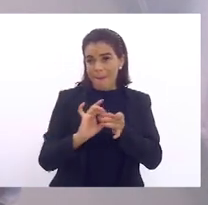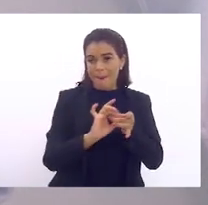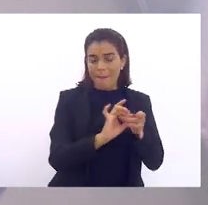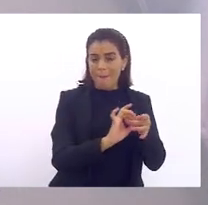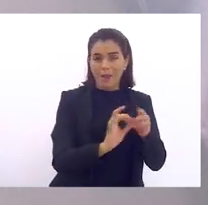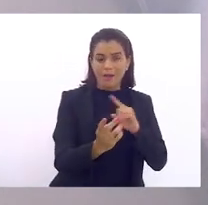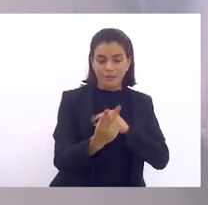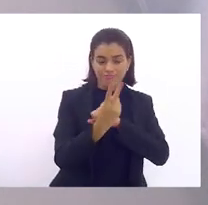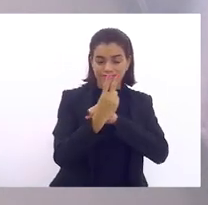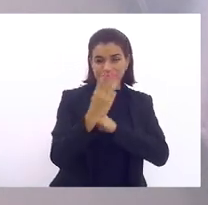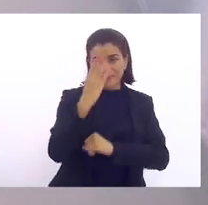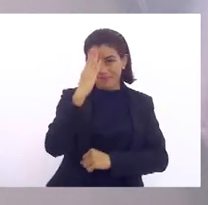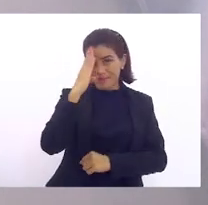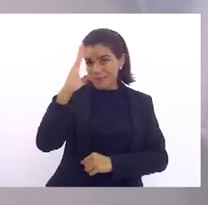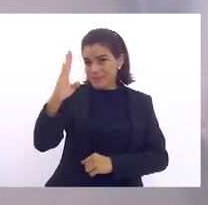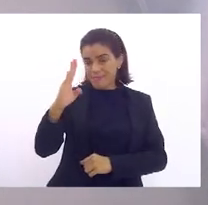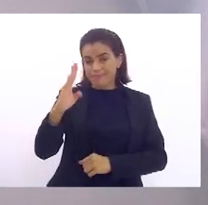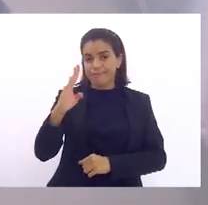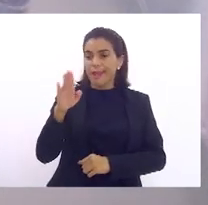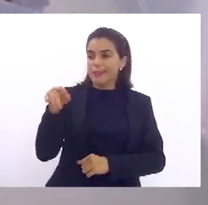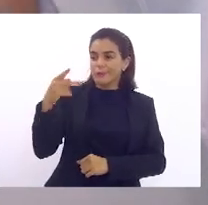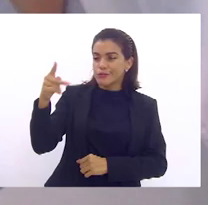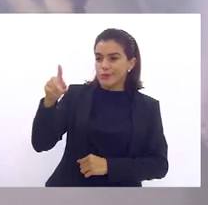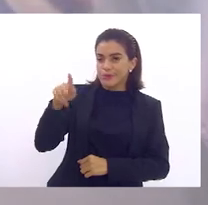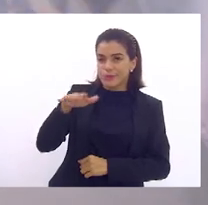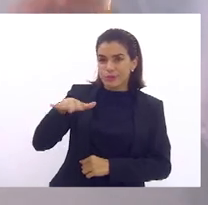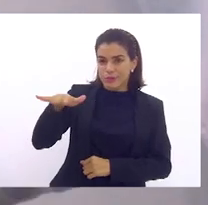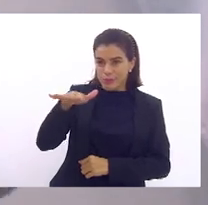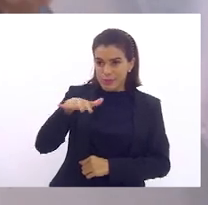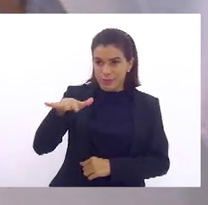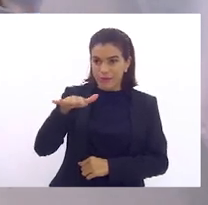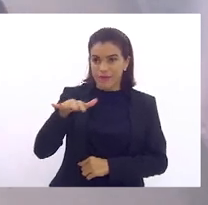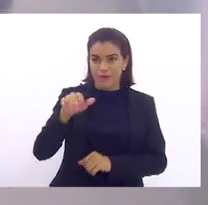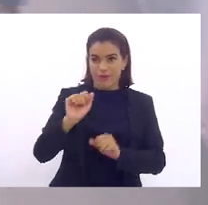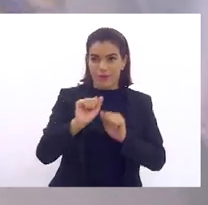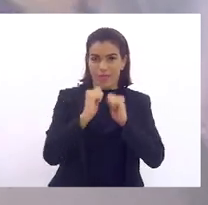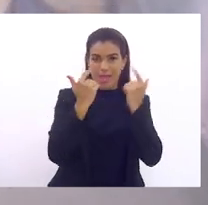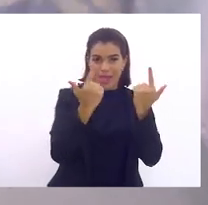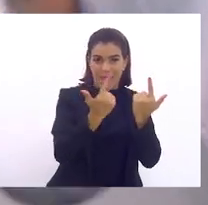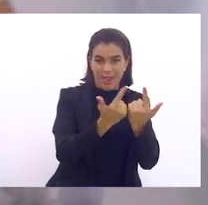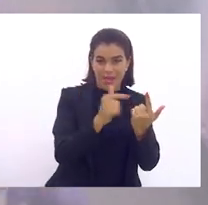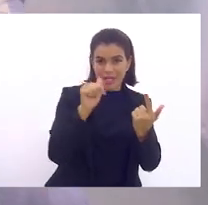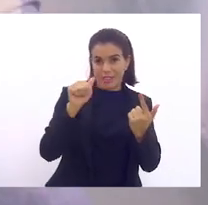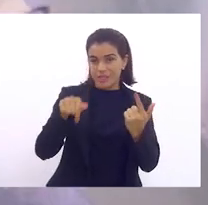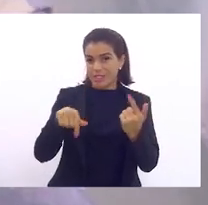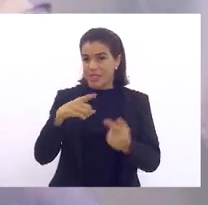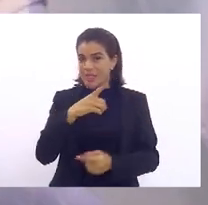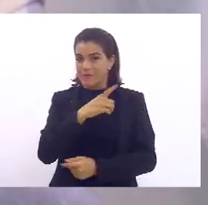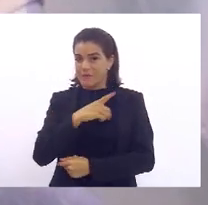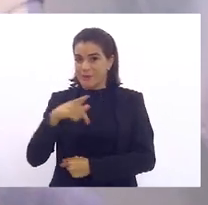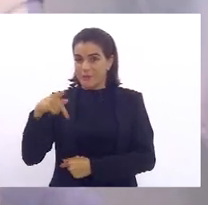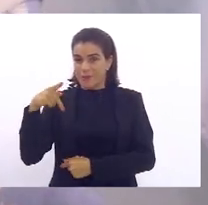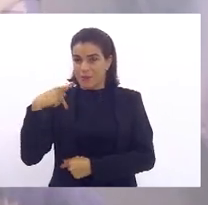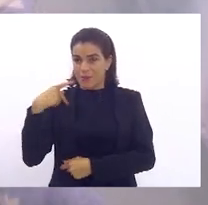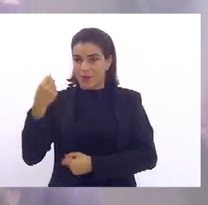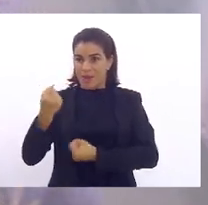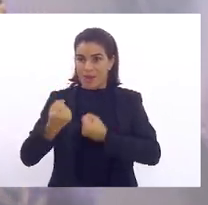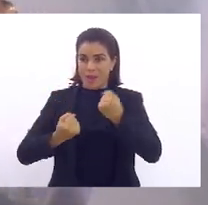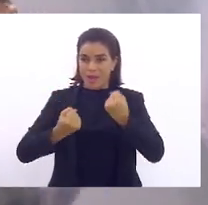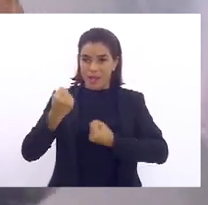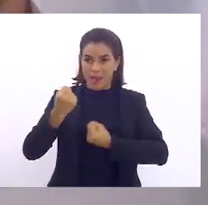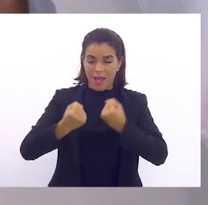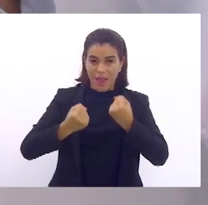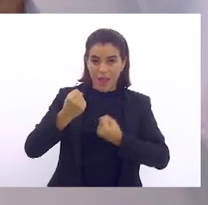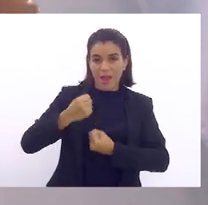fundamental então no seu caso é defens foi assemble Assia Legislativa Defensoria Pública patr Maria da